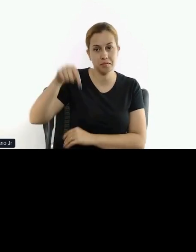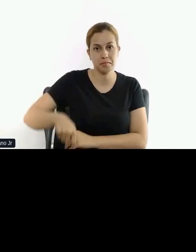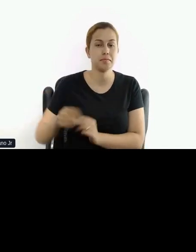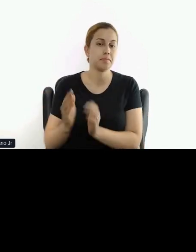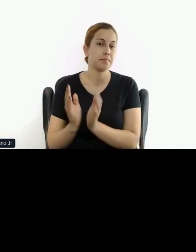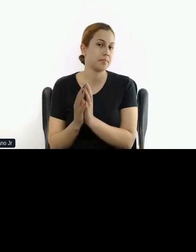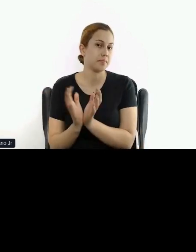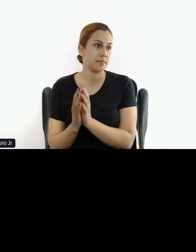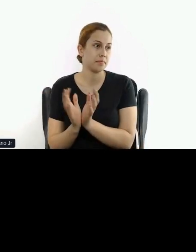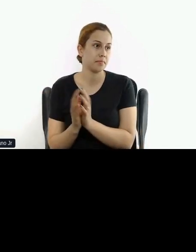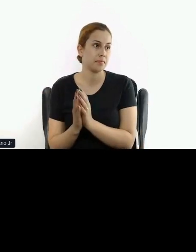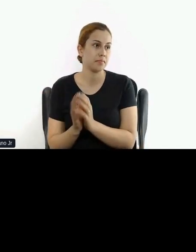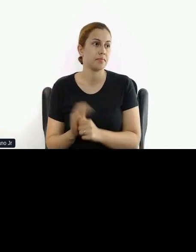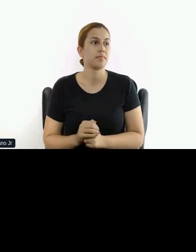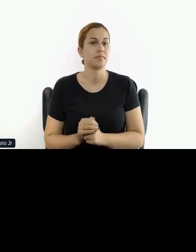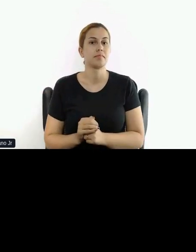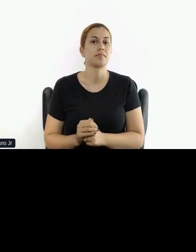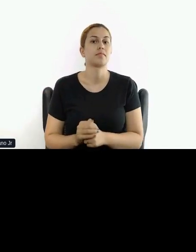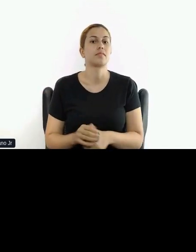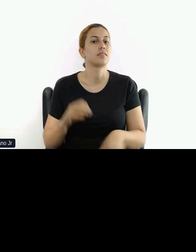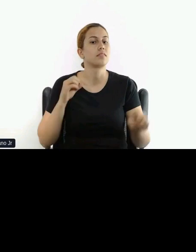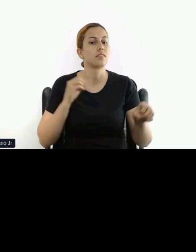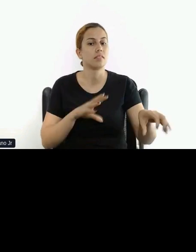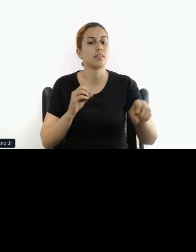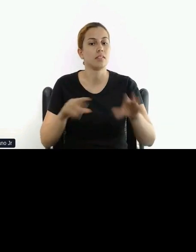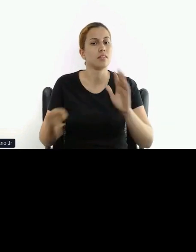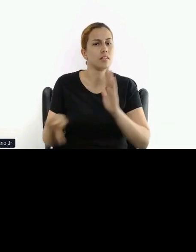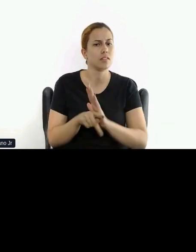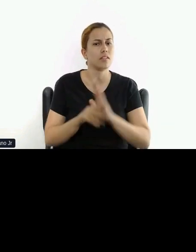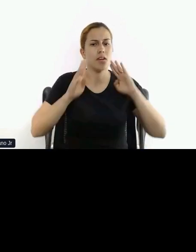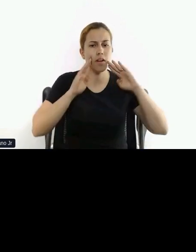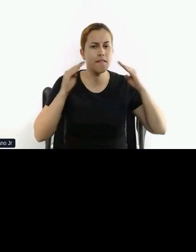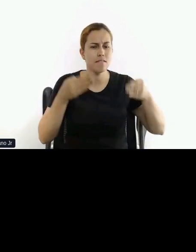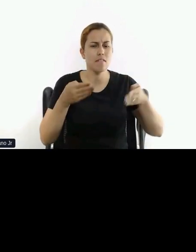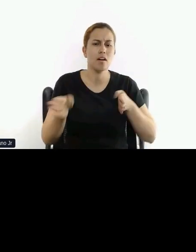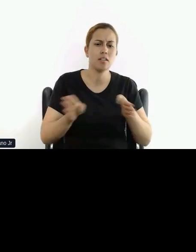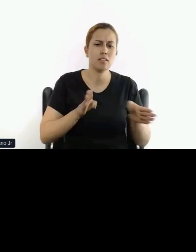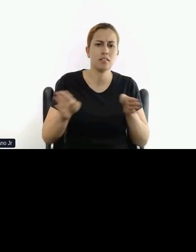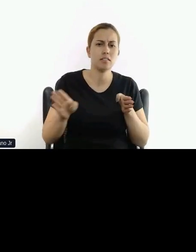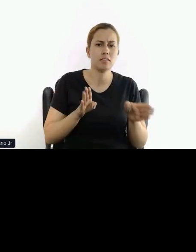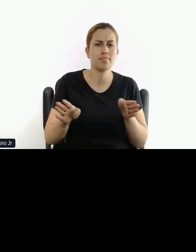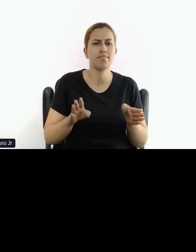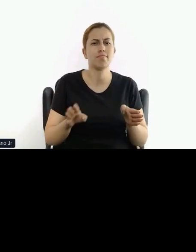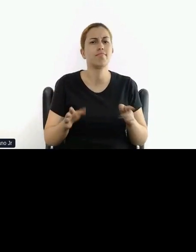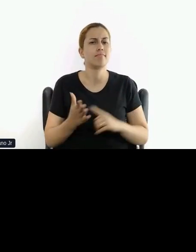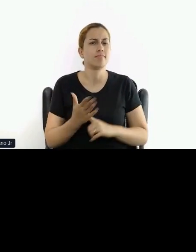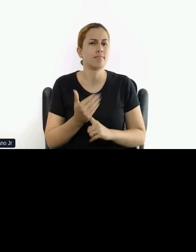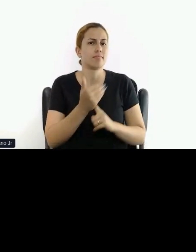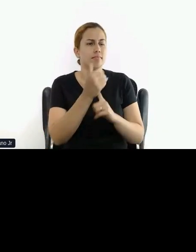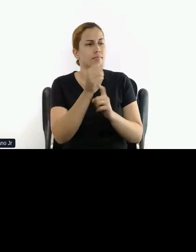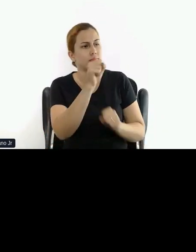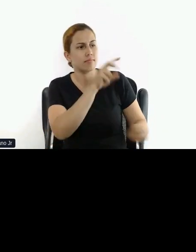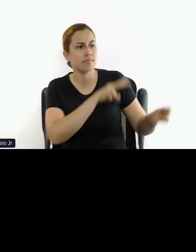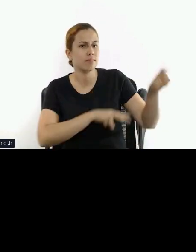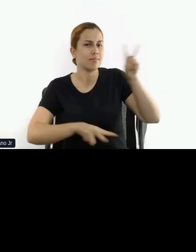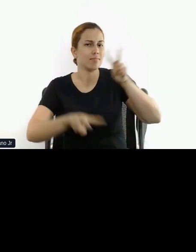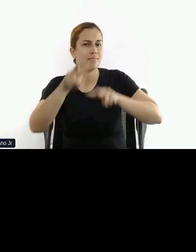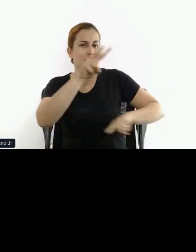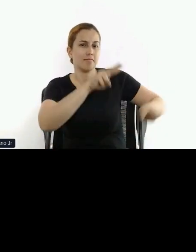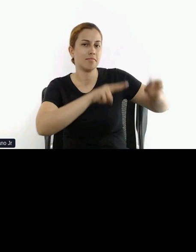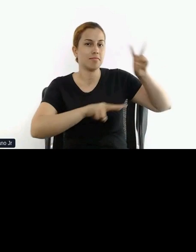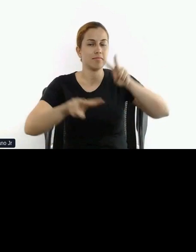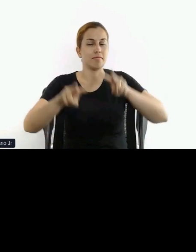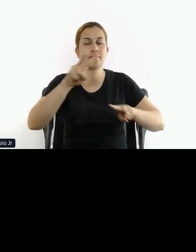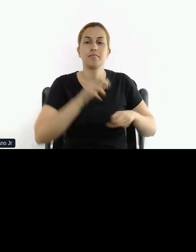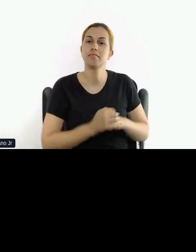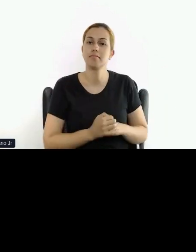leciono disciplinas que se voltam para esse assunto de acessibilidade, tecnologias assistivas, tá? Trabalhei